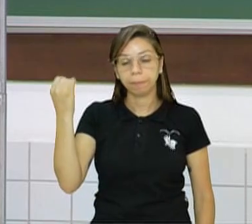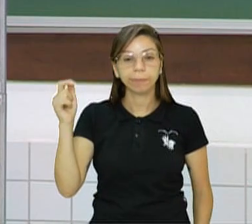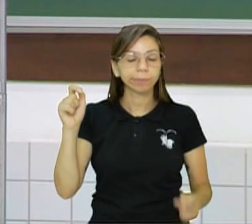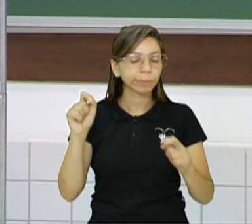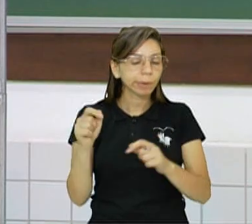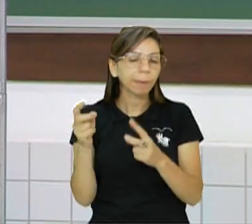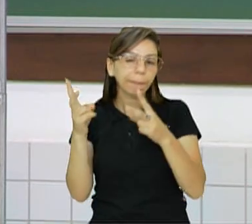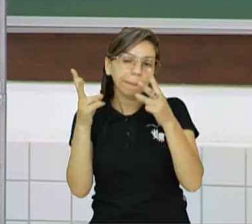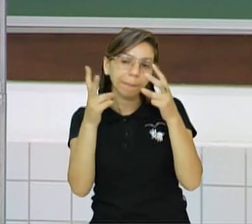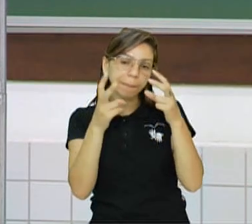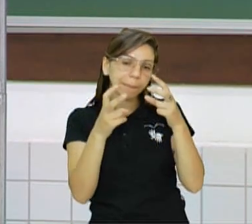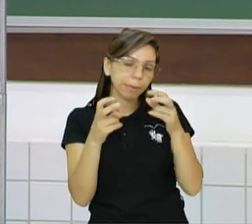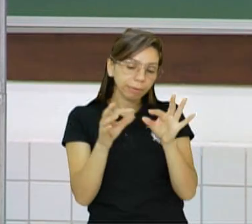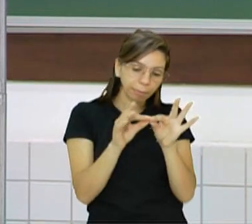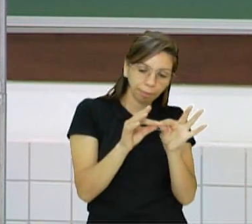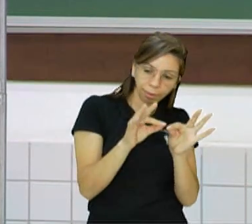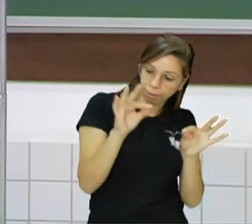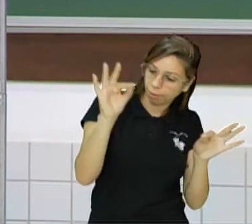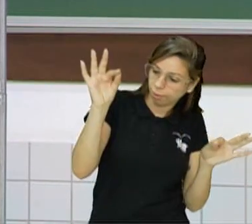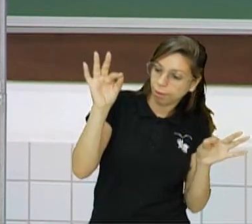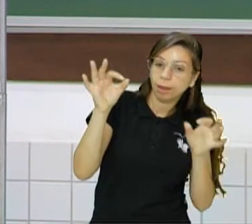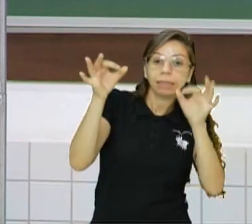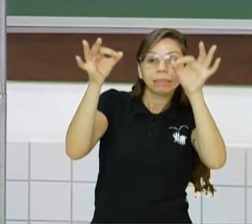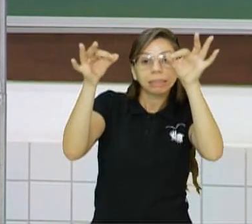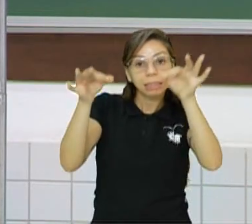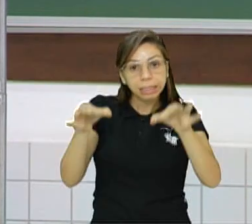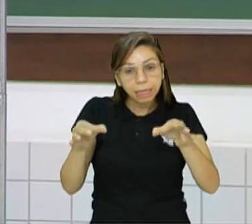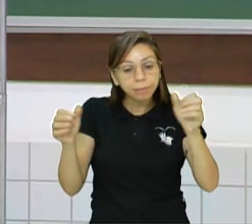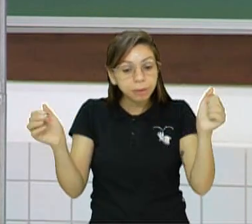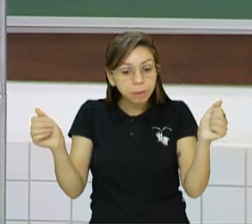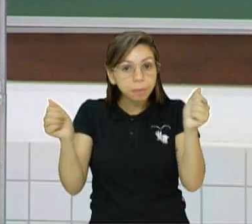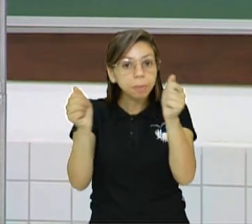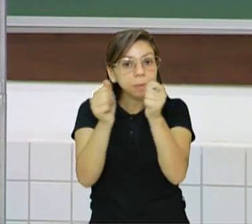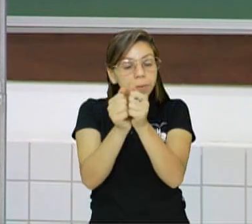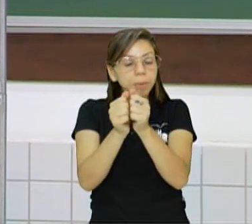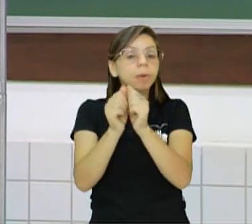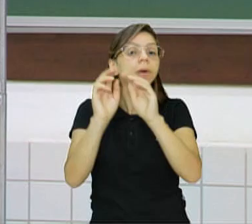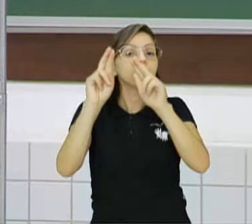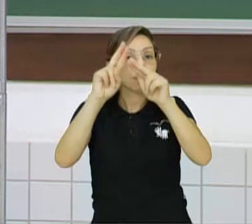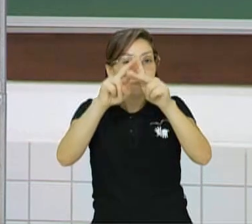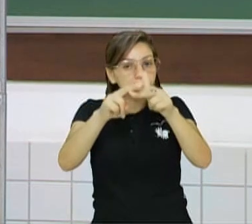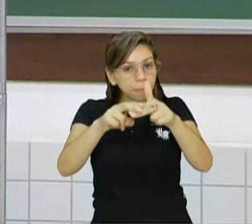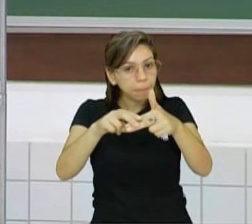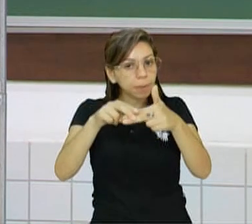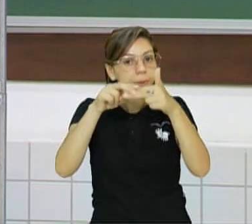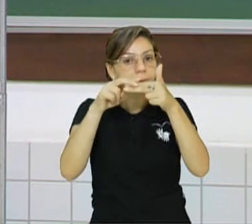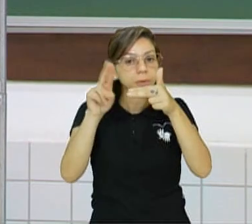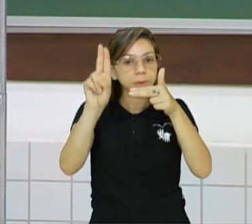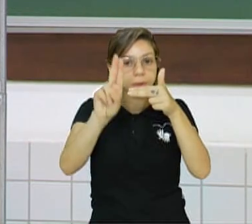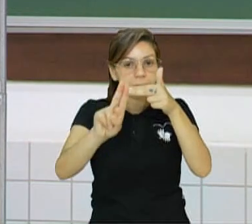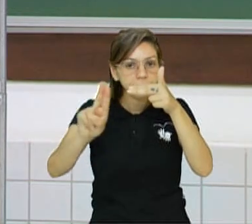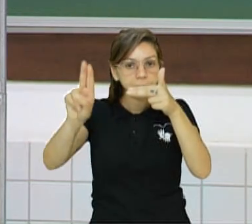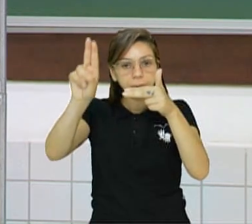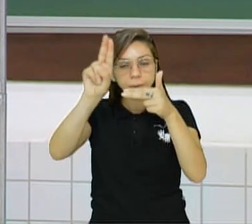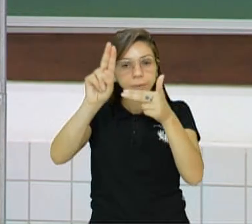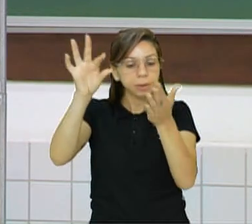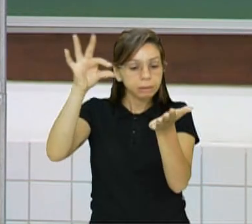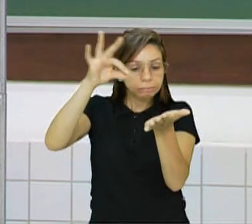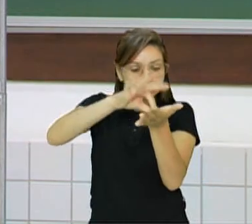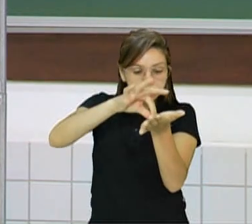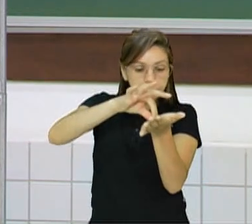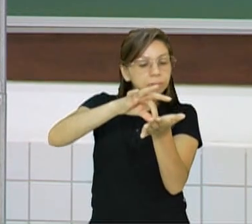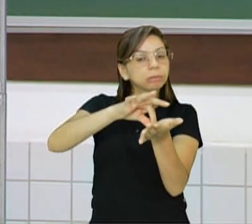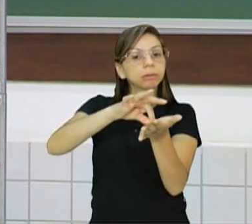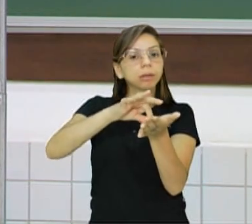você ver a medida certa e poder juntar. Por isso que a gente está usando jujuba. Se você espetou de um lado que não era o